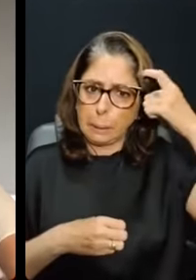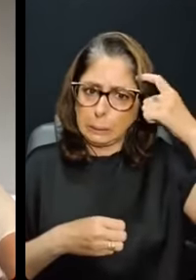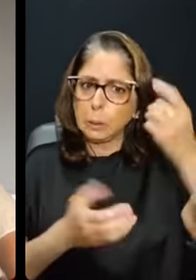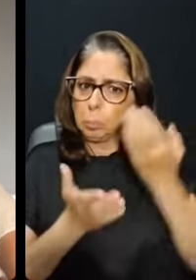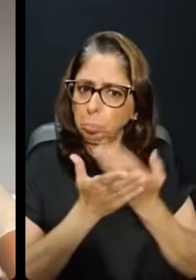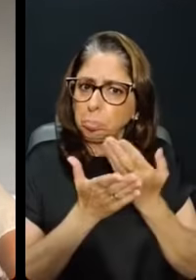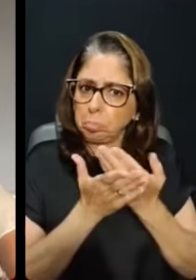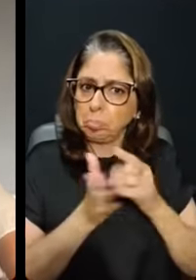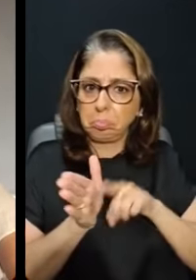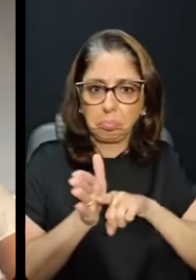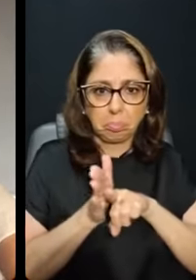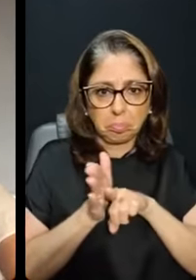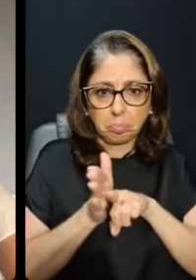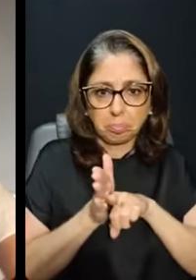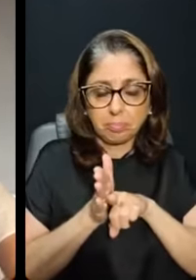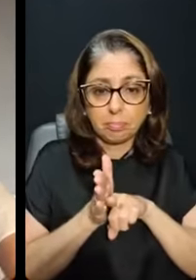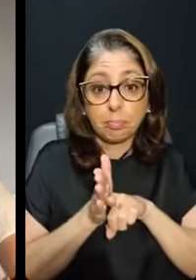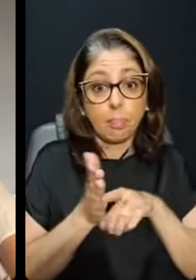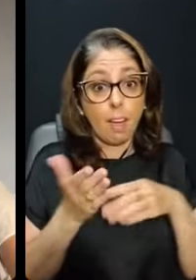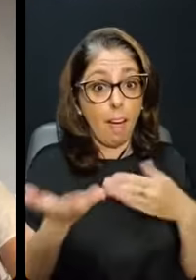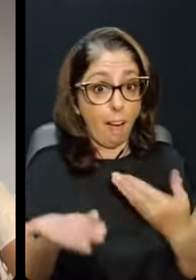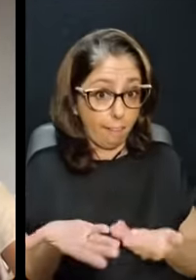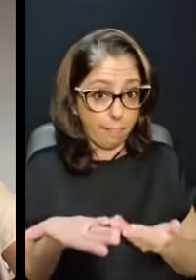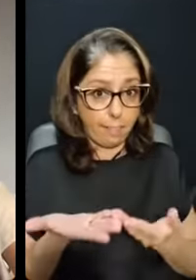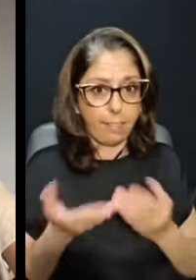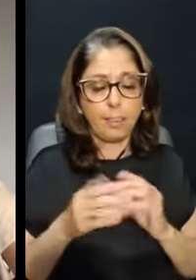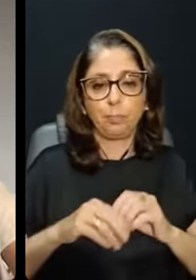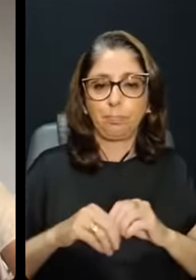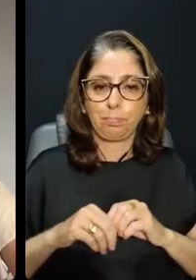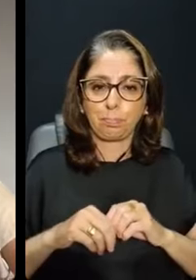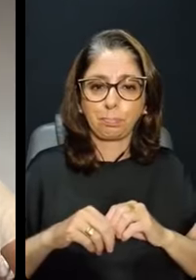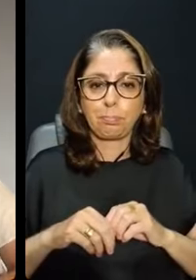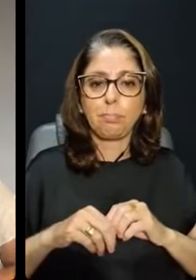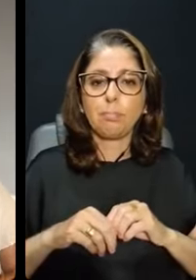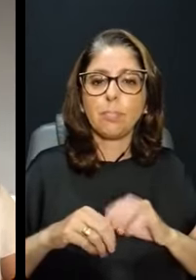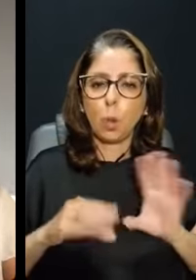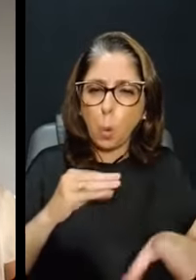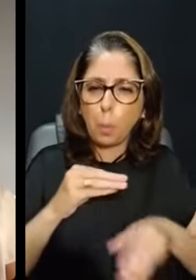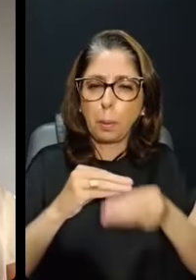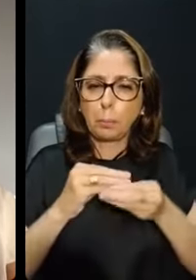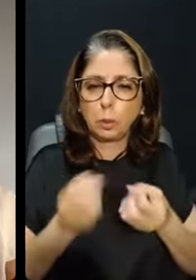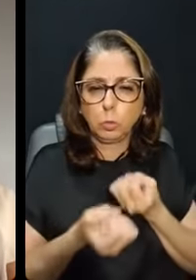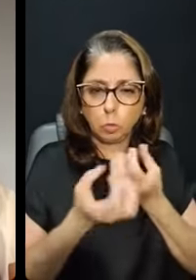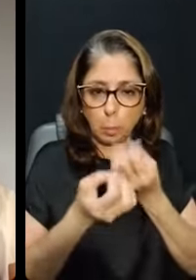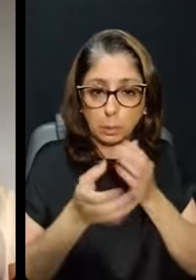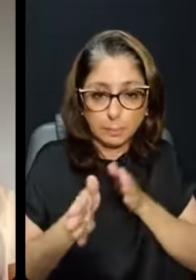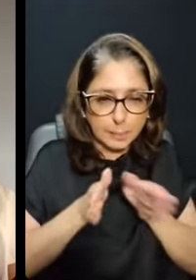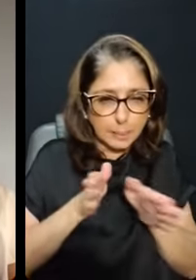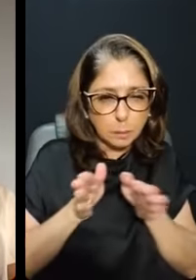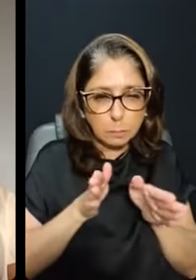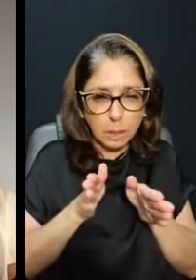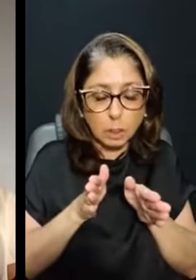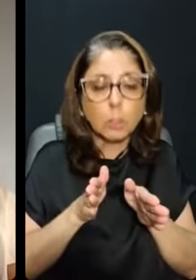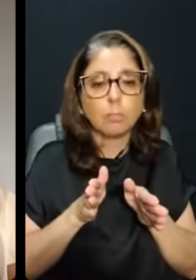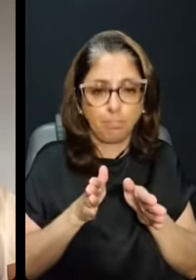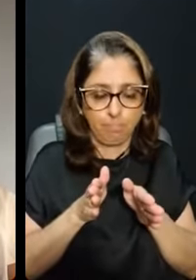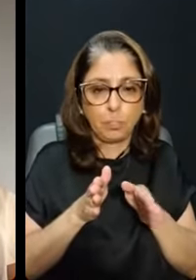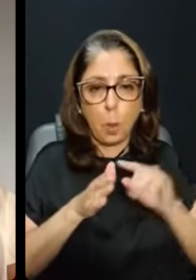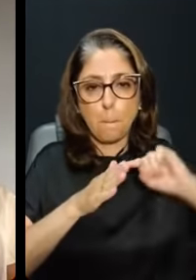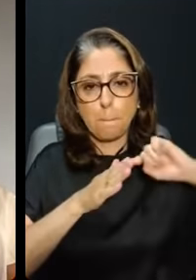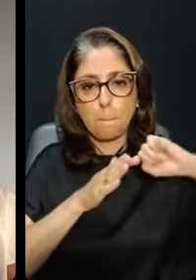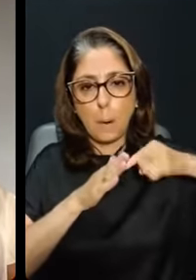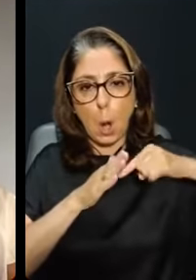E isso realmente fez diferença, no sentido de que eu acabei estudando um pouquinho sobre